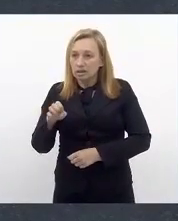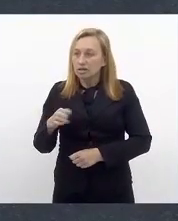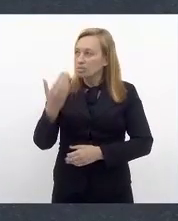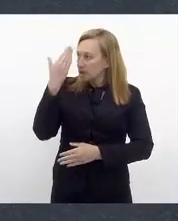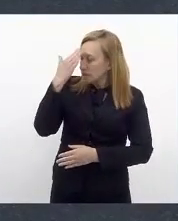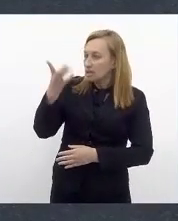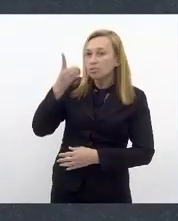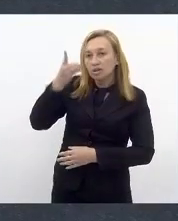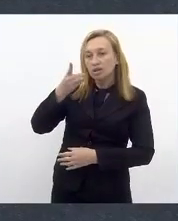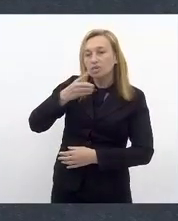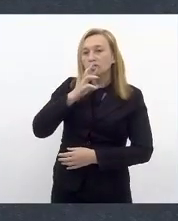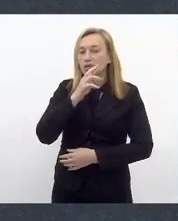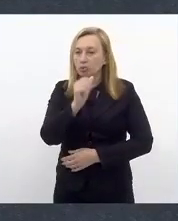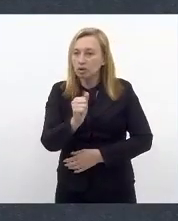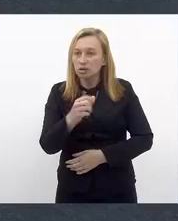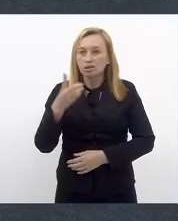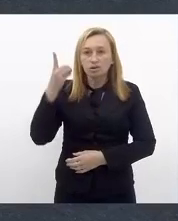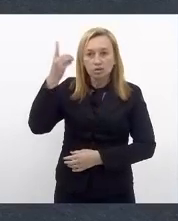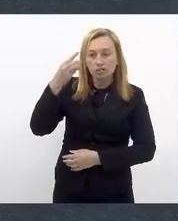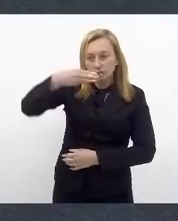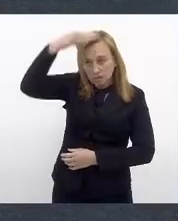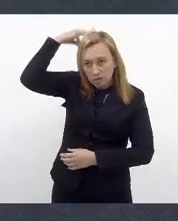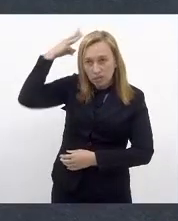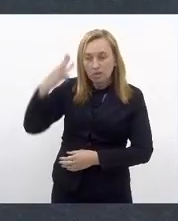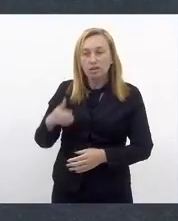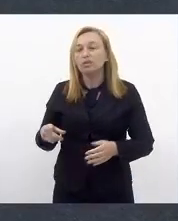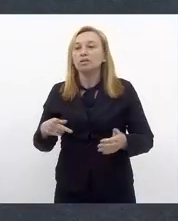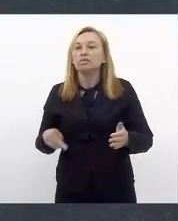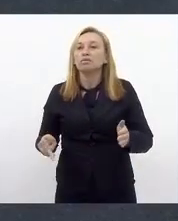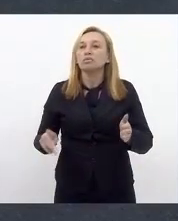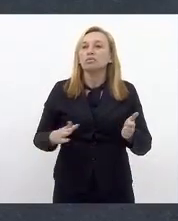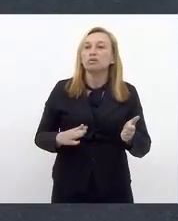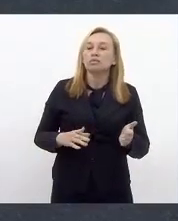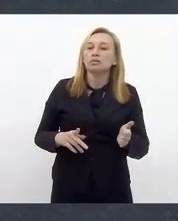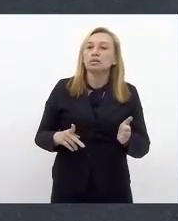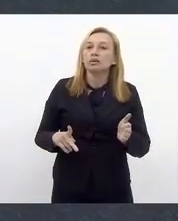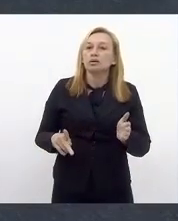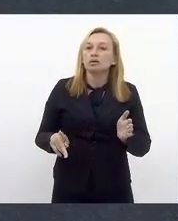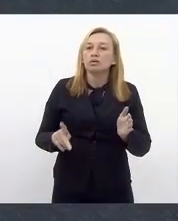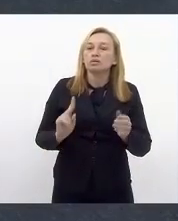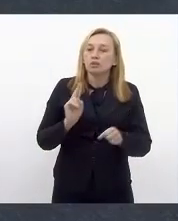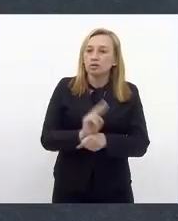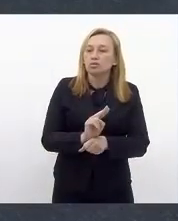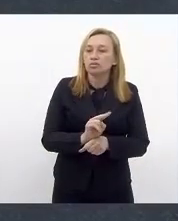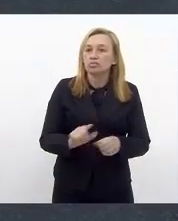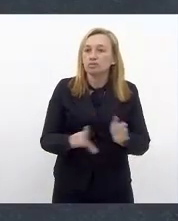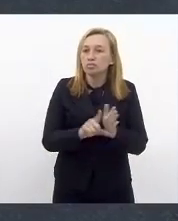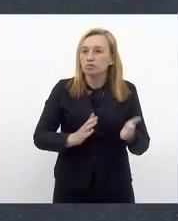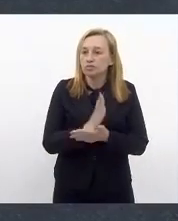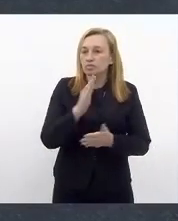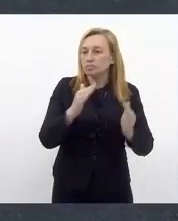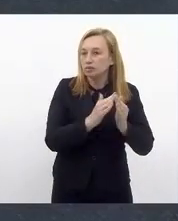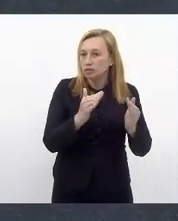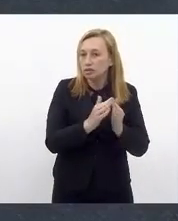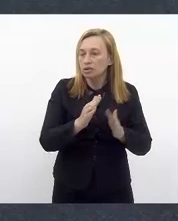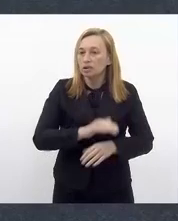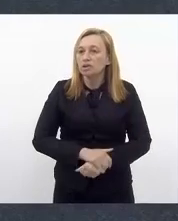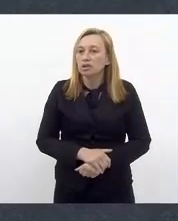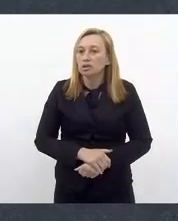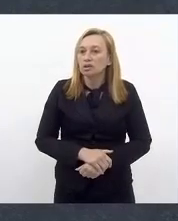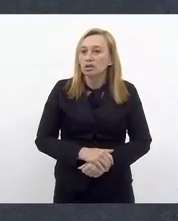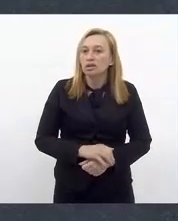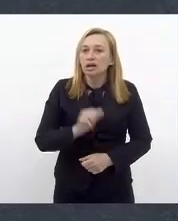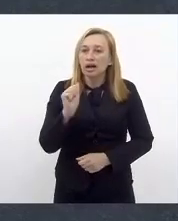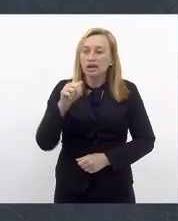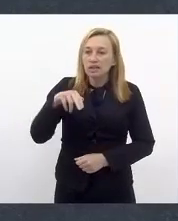e deputado mas Pacheco que defendeu uma lei aprovada nessa casa é pode andamento 103 colocados por